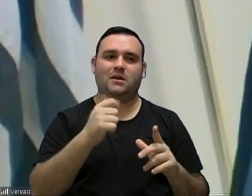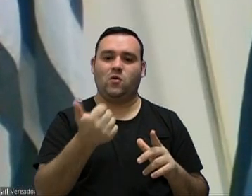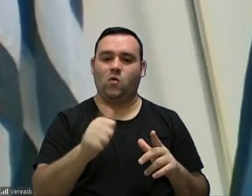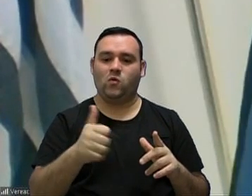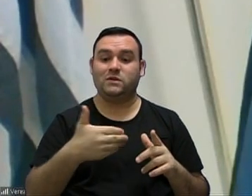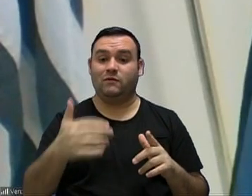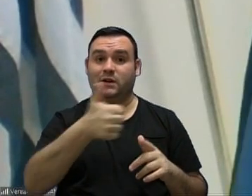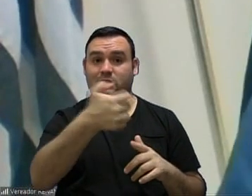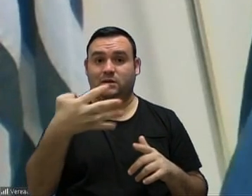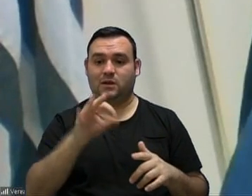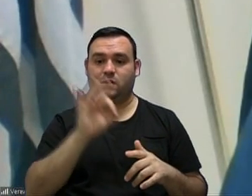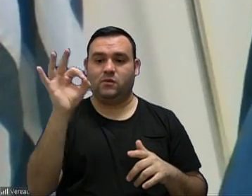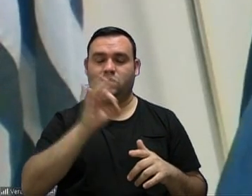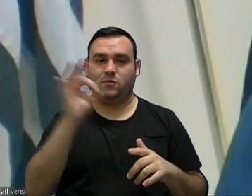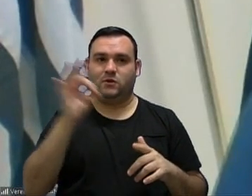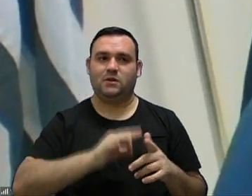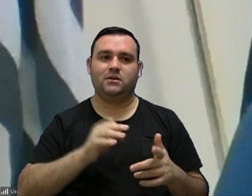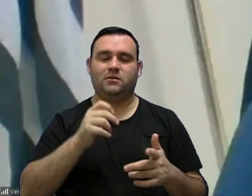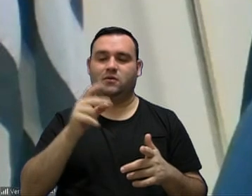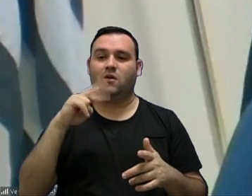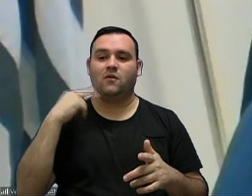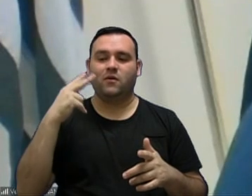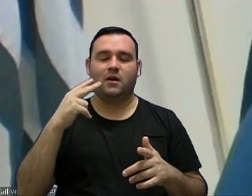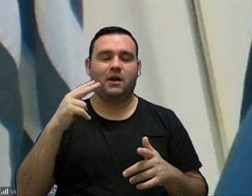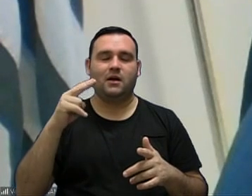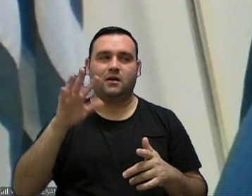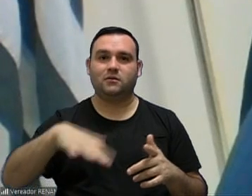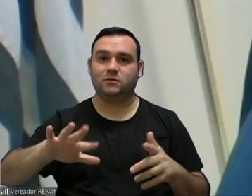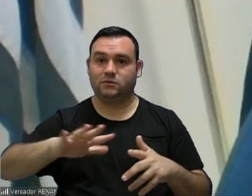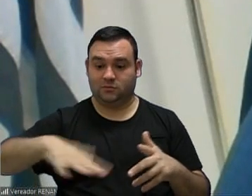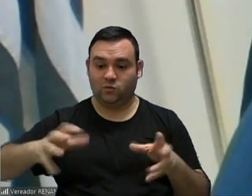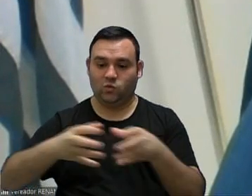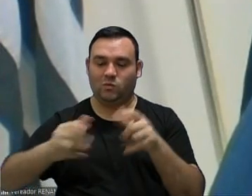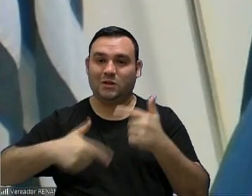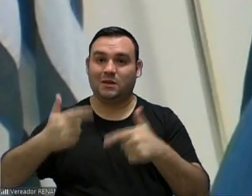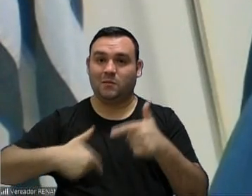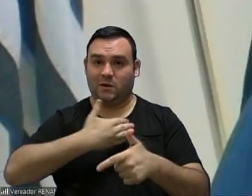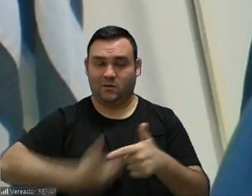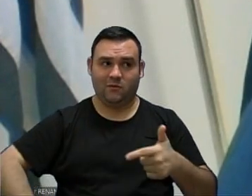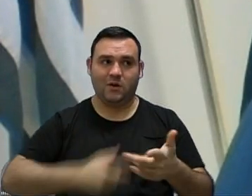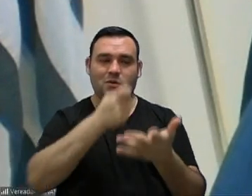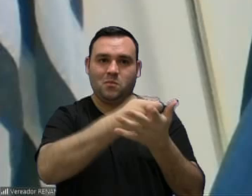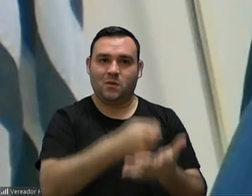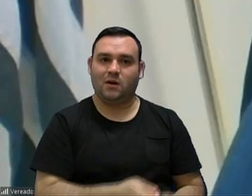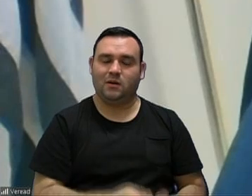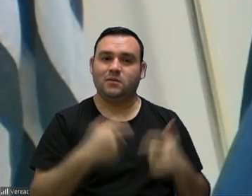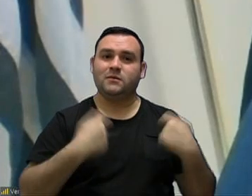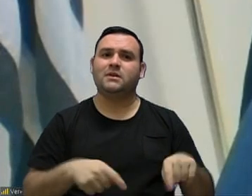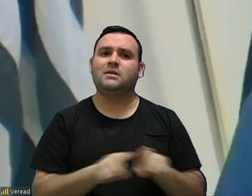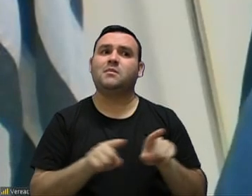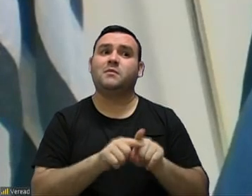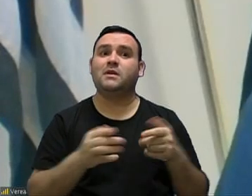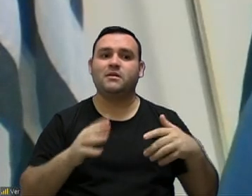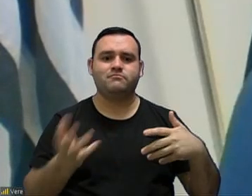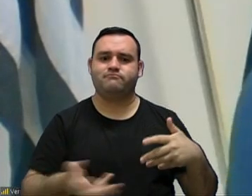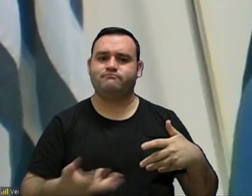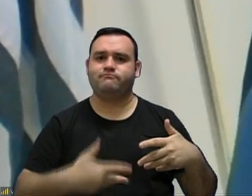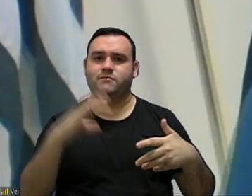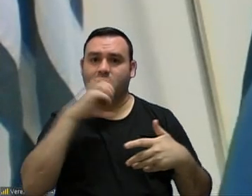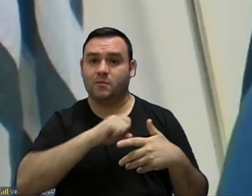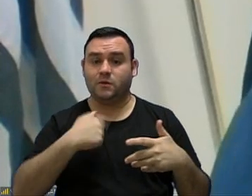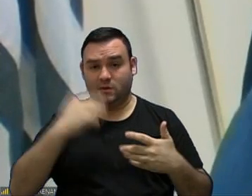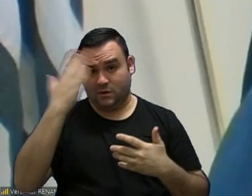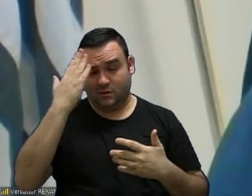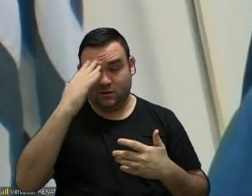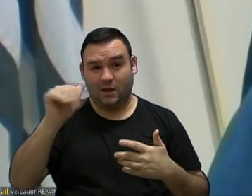11% para 14% a contribuição dos servidores municipais, e nós já está num processo atropelado. Eu sei que